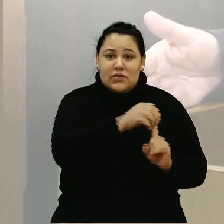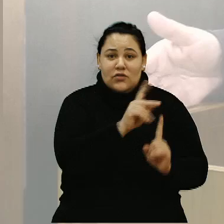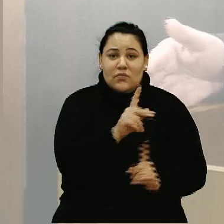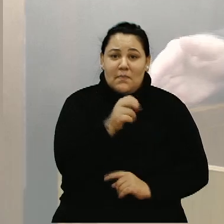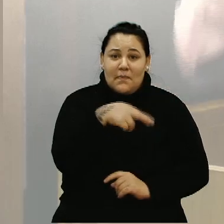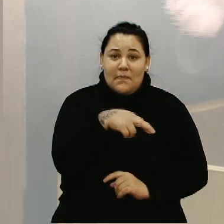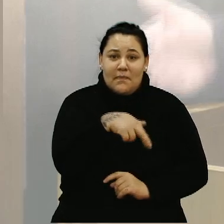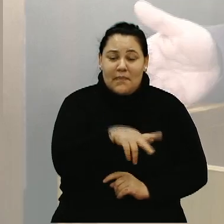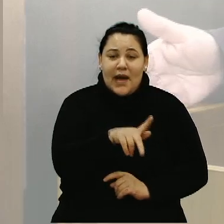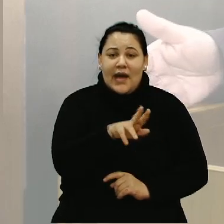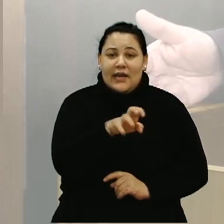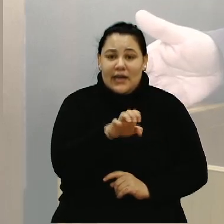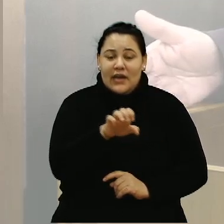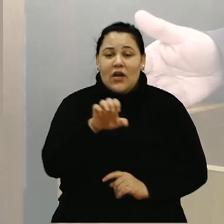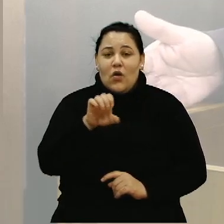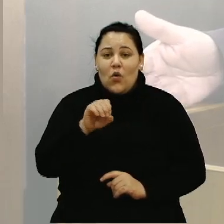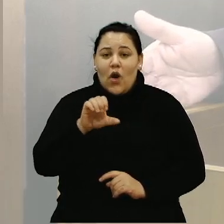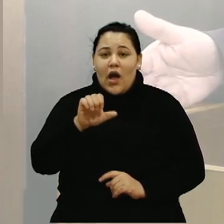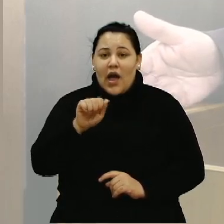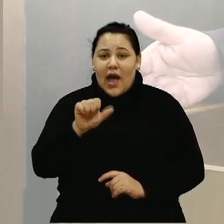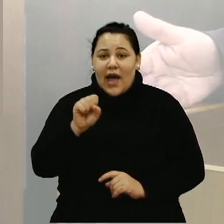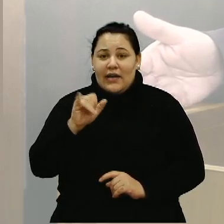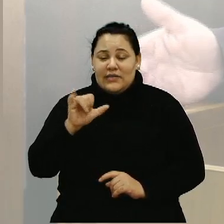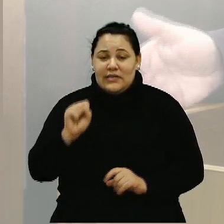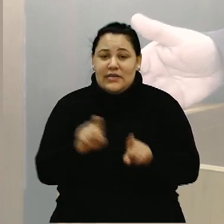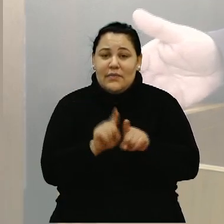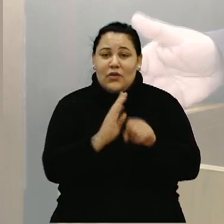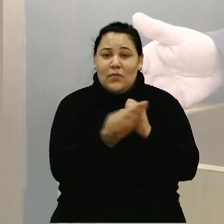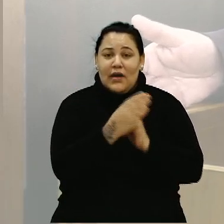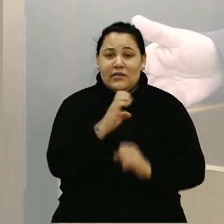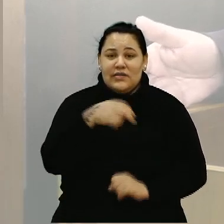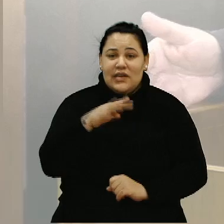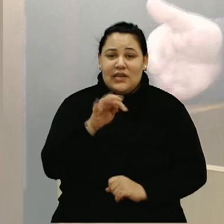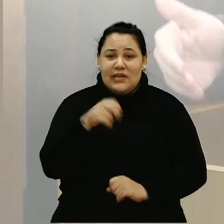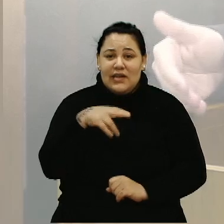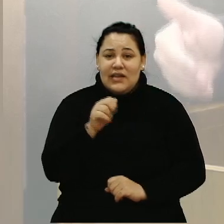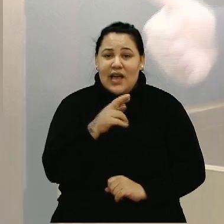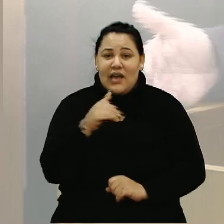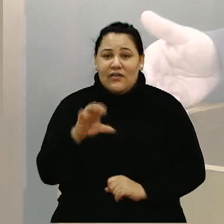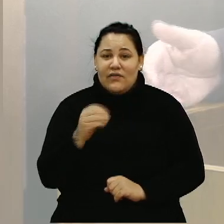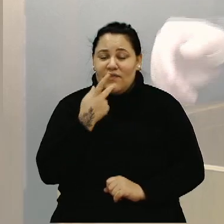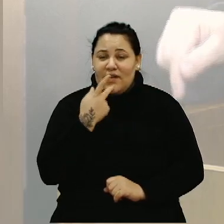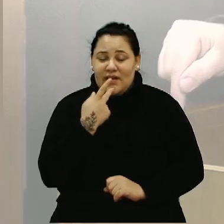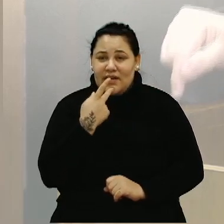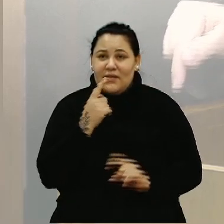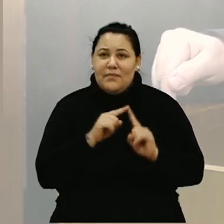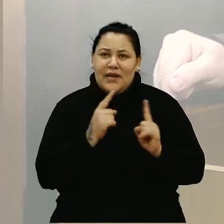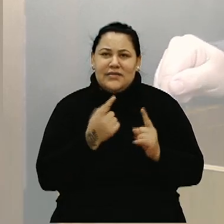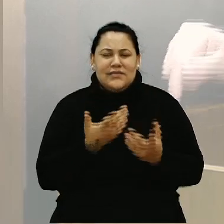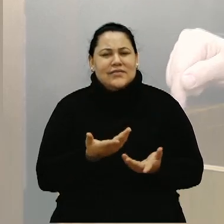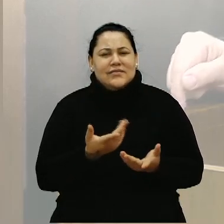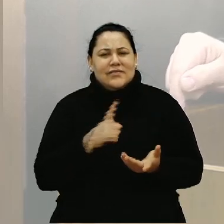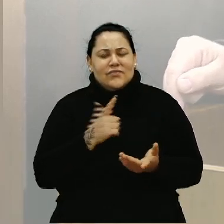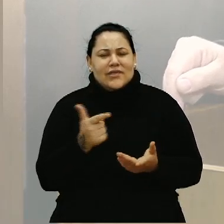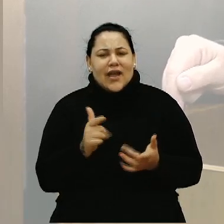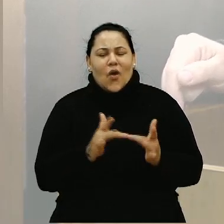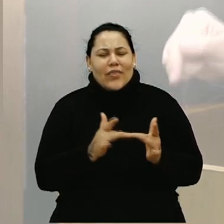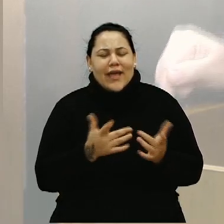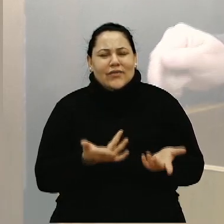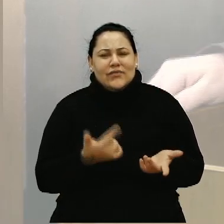entregue, a do Centenário, que está comprometida a questão então dizer que não vai a UBS. Eu estive,